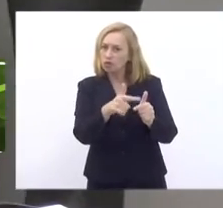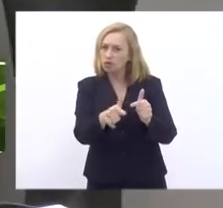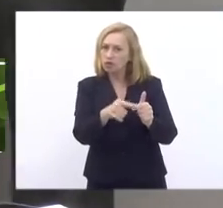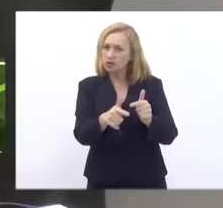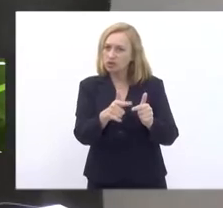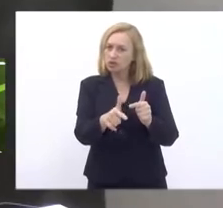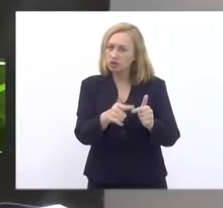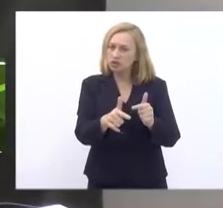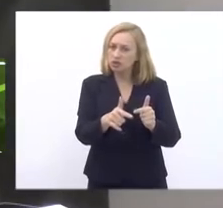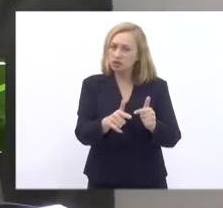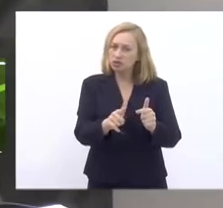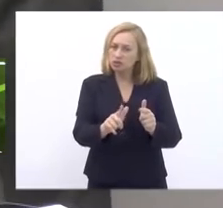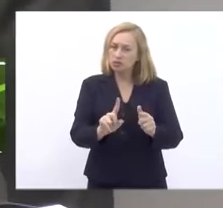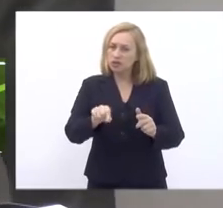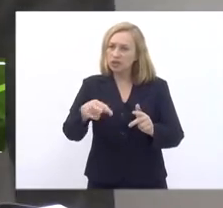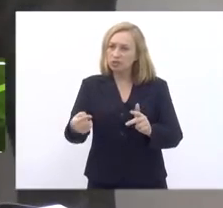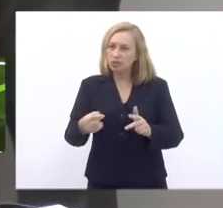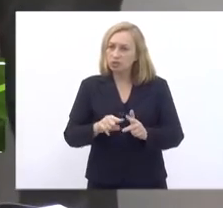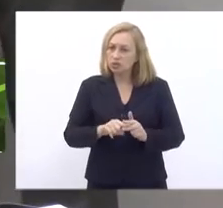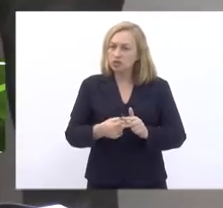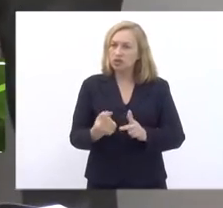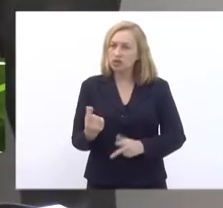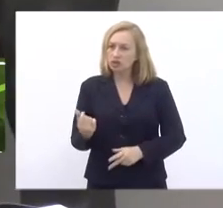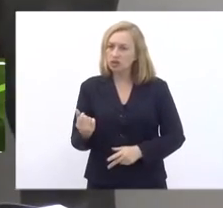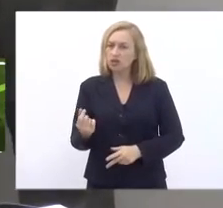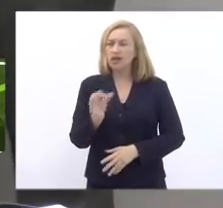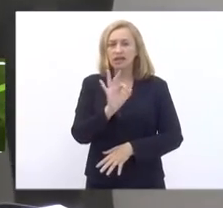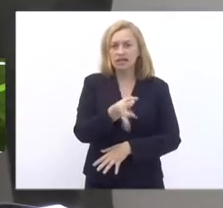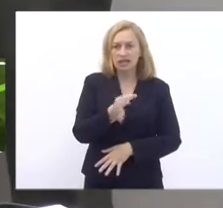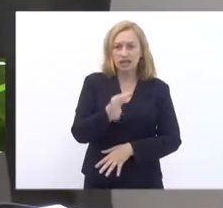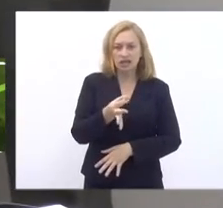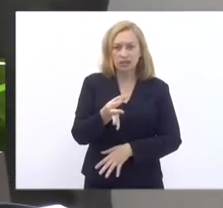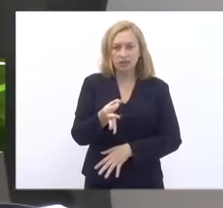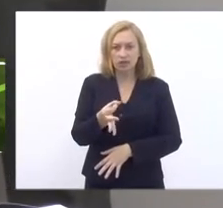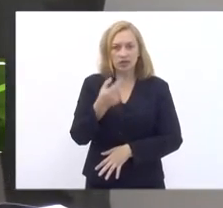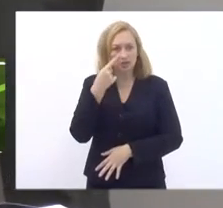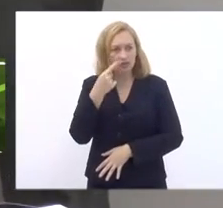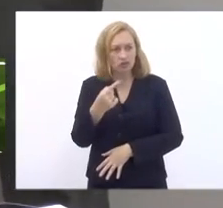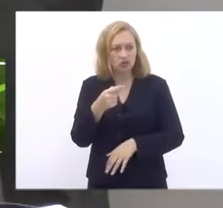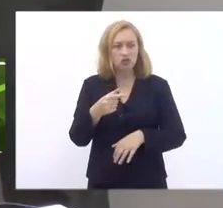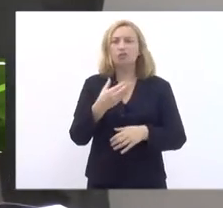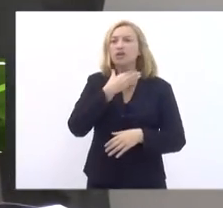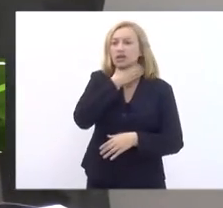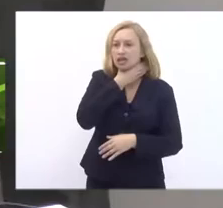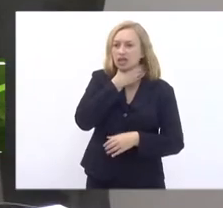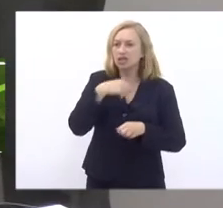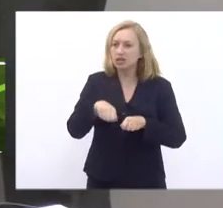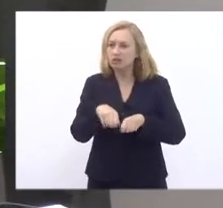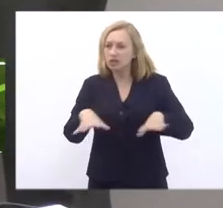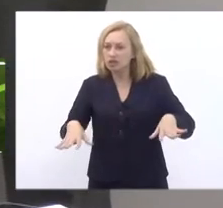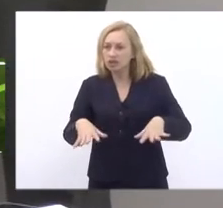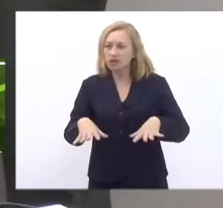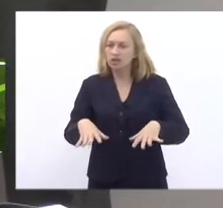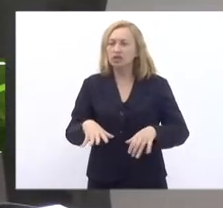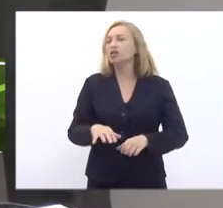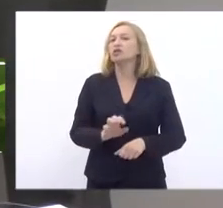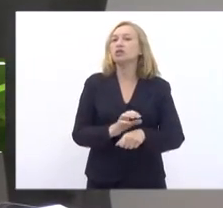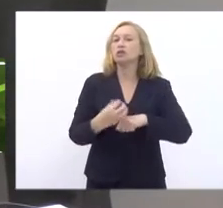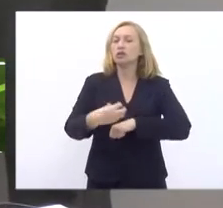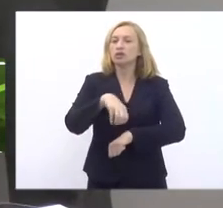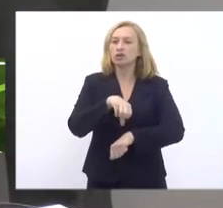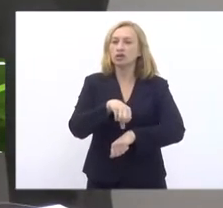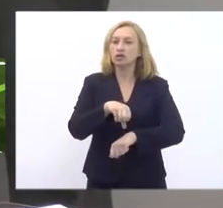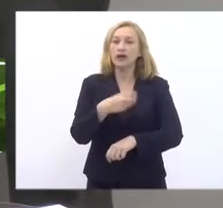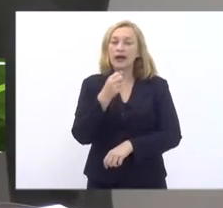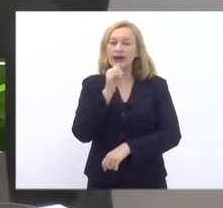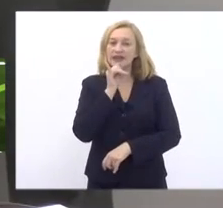decorrentes da aplicação do reajuste, sabidamente agravados pela crise causada pela pandemia do coronavírus, como,